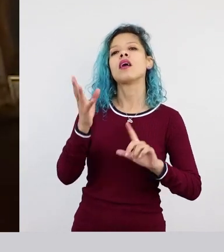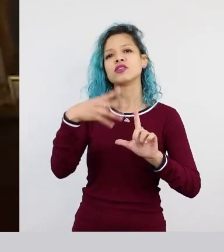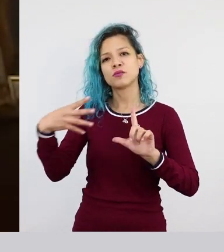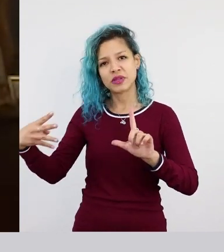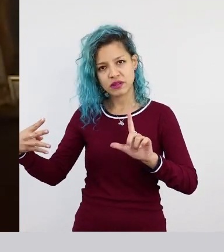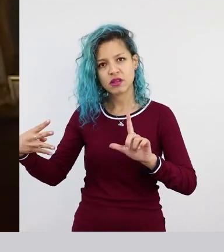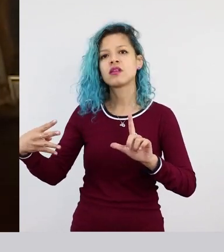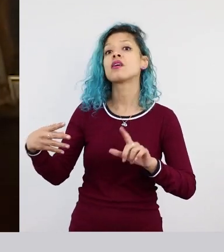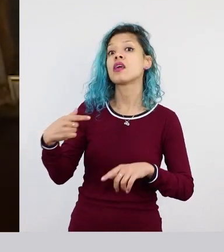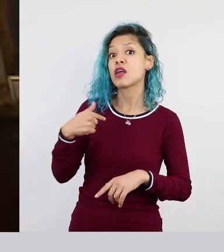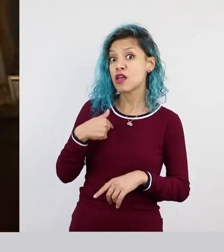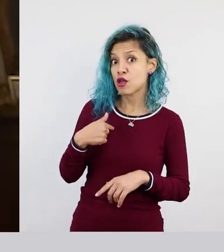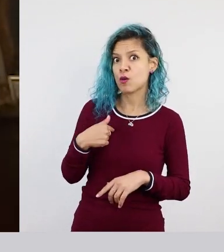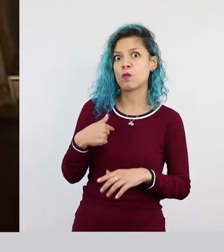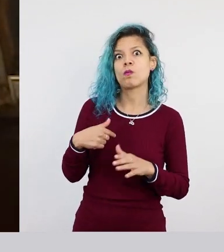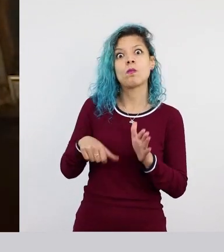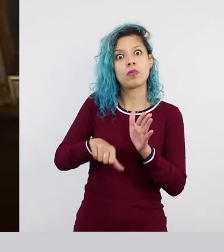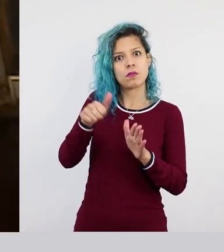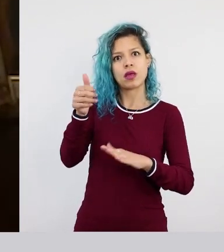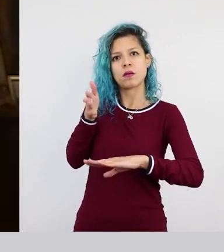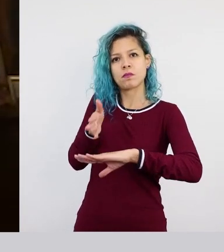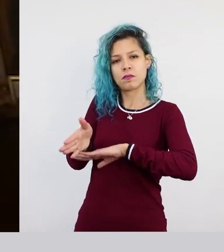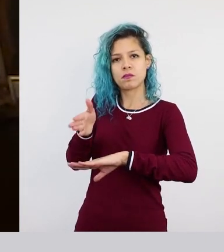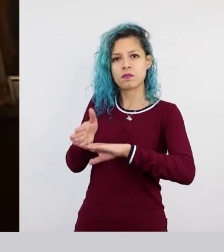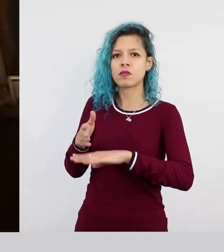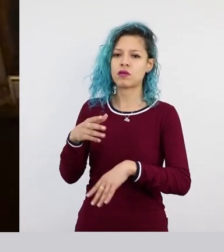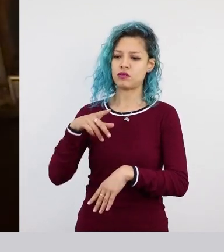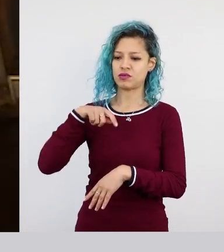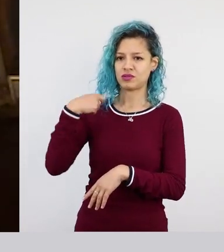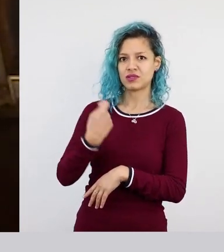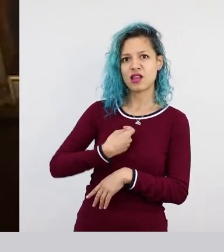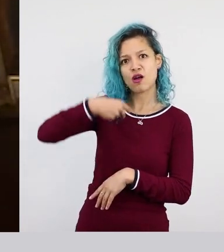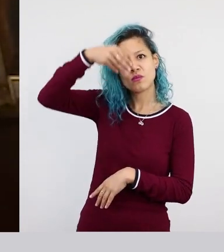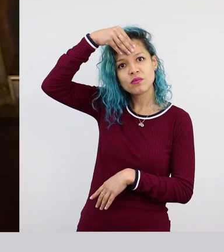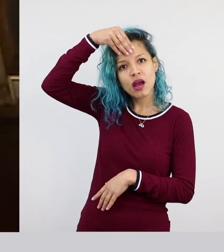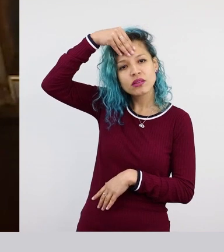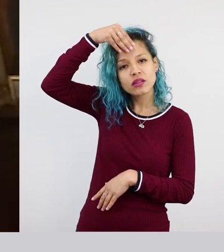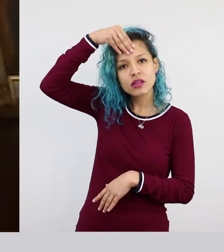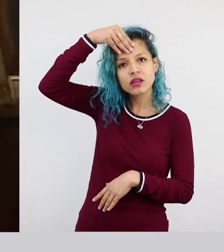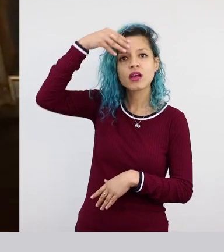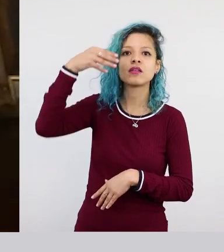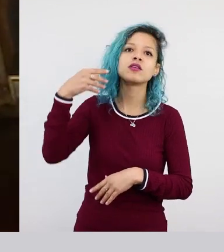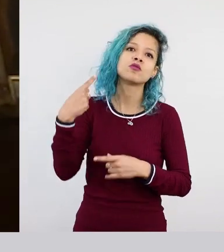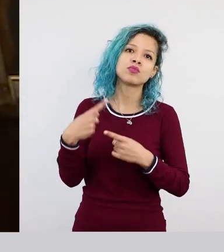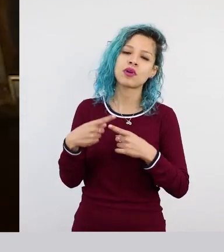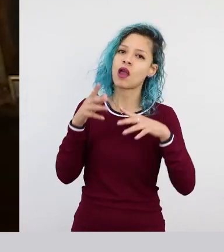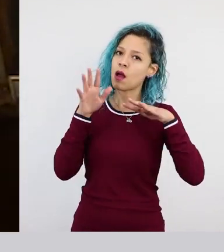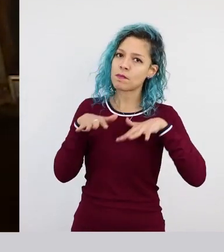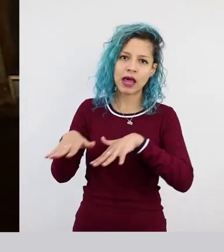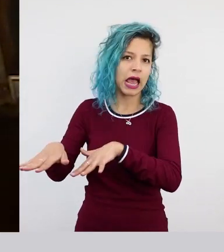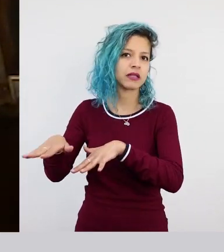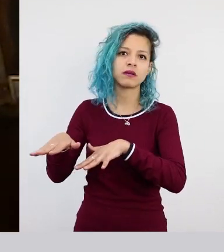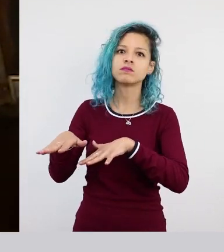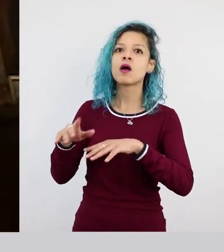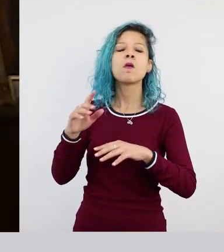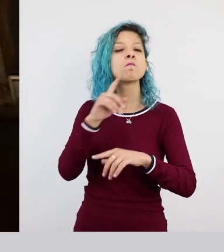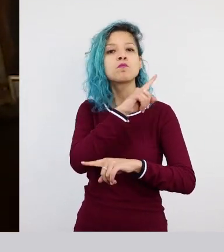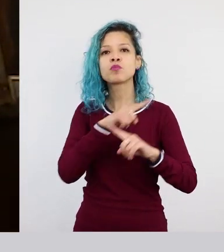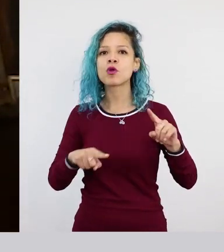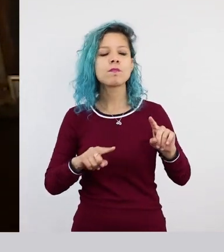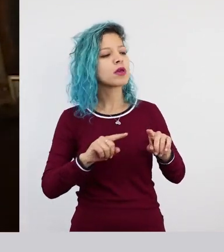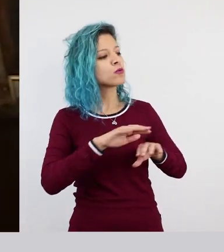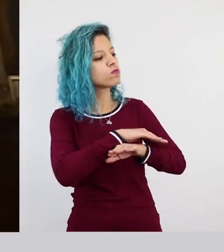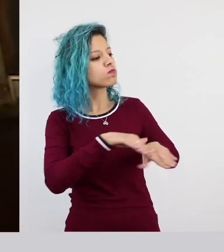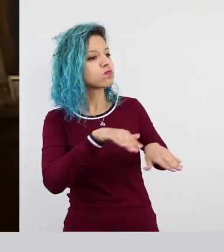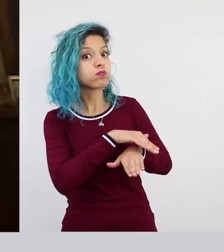onde eu participei. Sou chamada de madrinha porque a parada não ia sair, e eu me deitei na Paulista